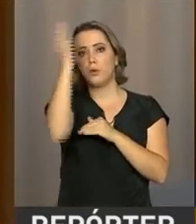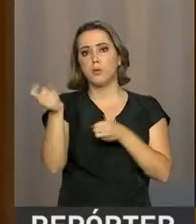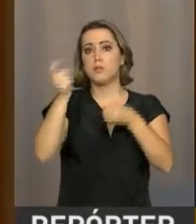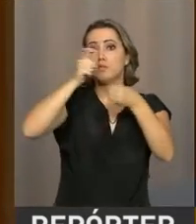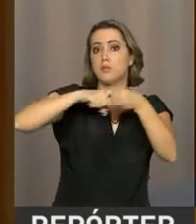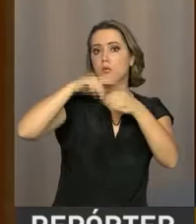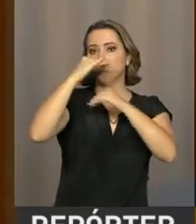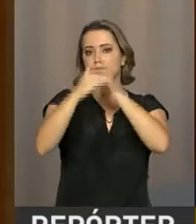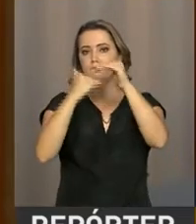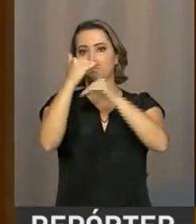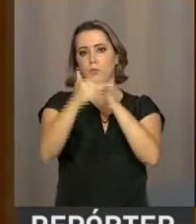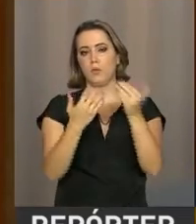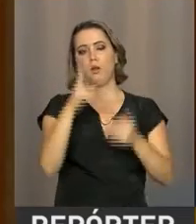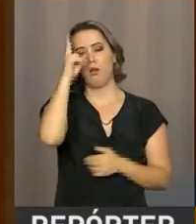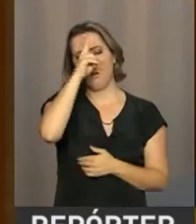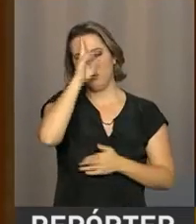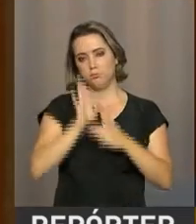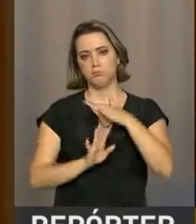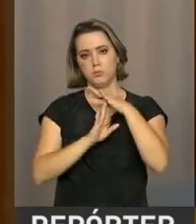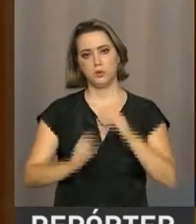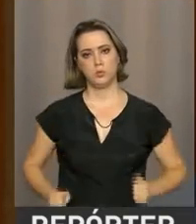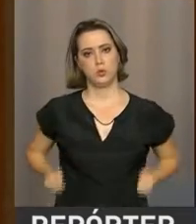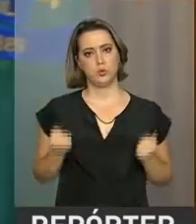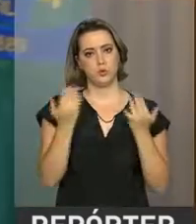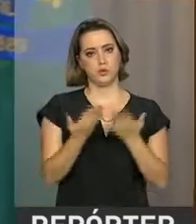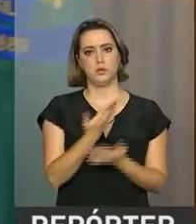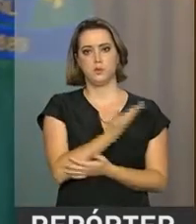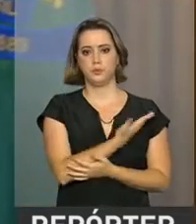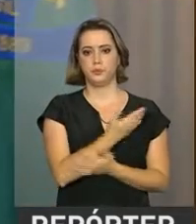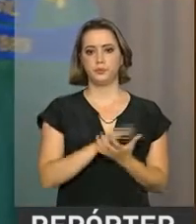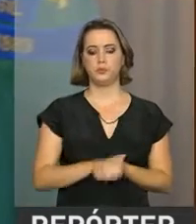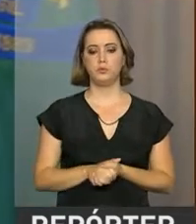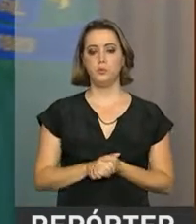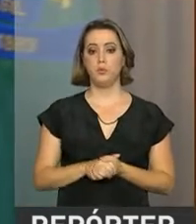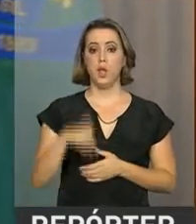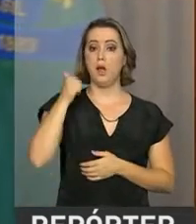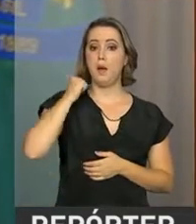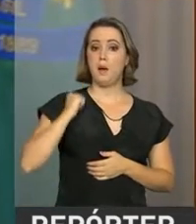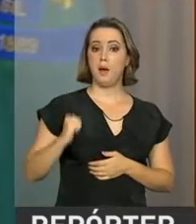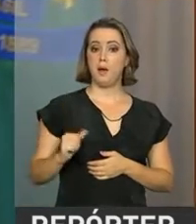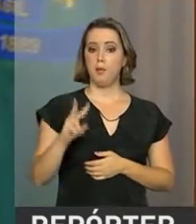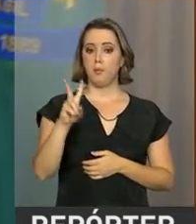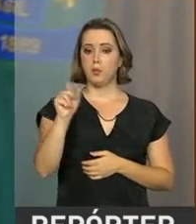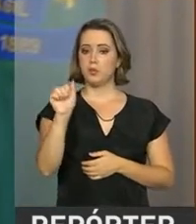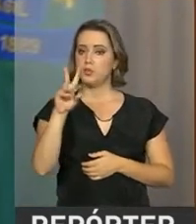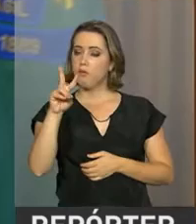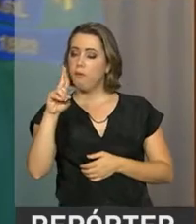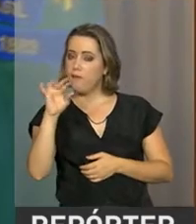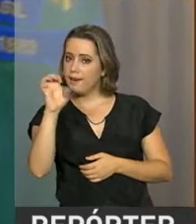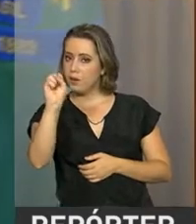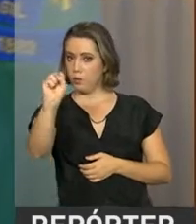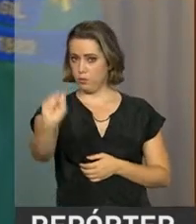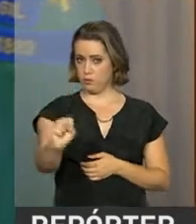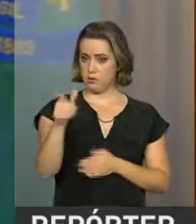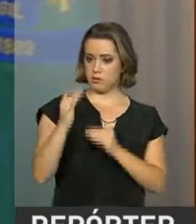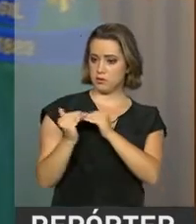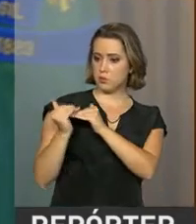limitação dos gastos públicos para que isso ocorresse a subir na bolsa de valores colonização